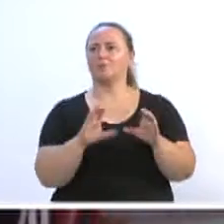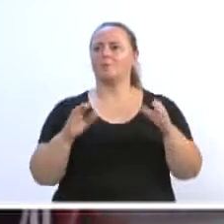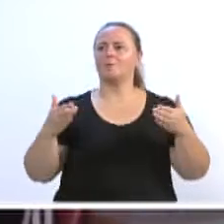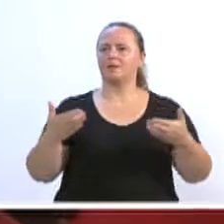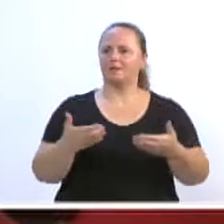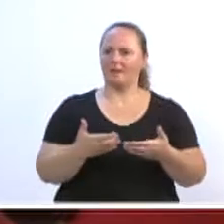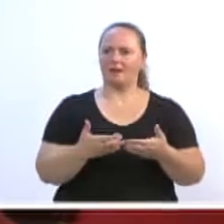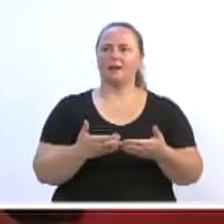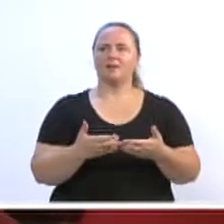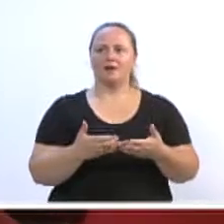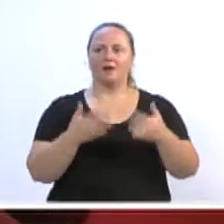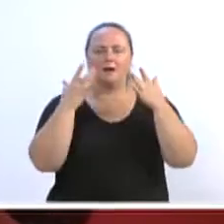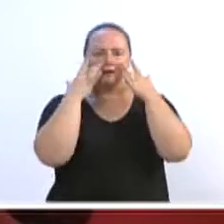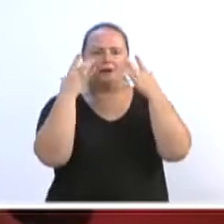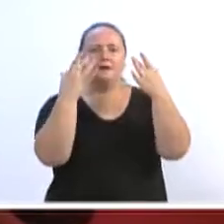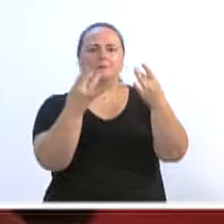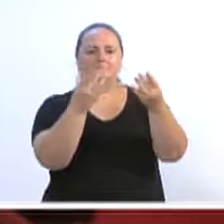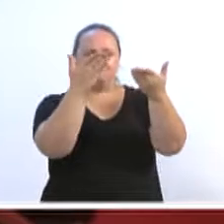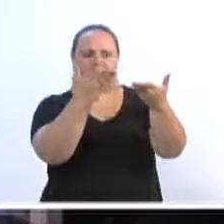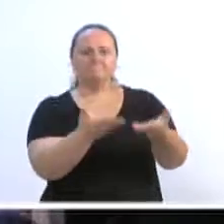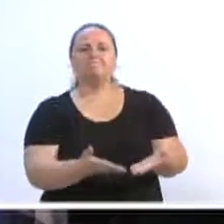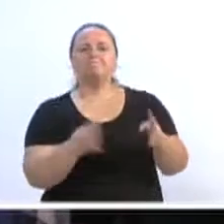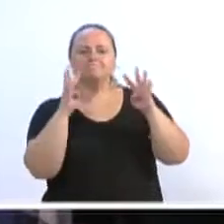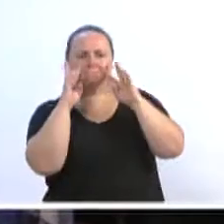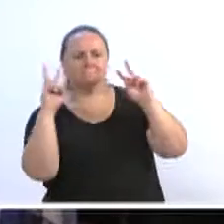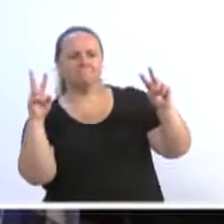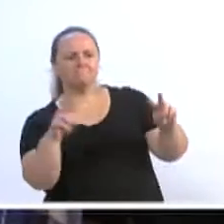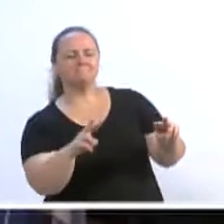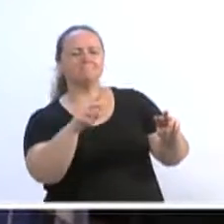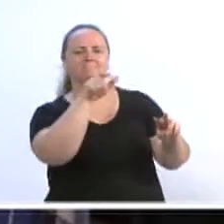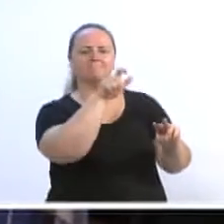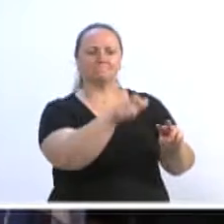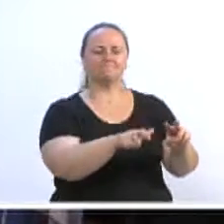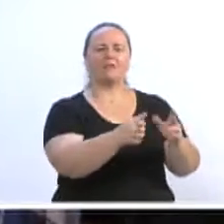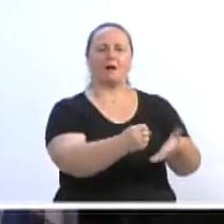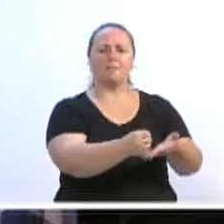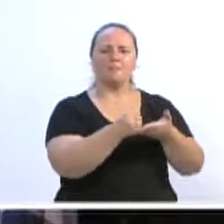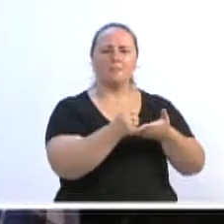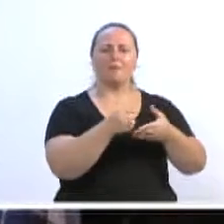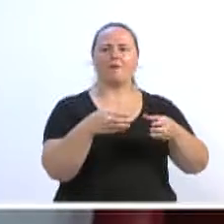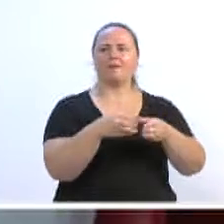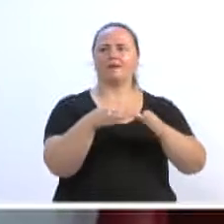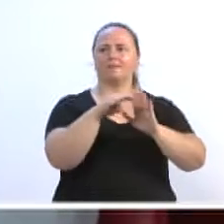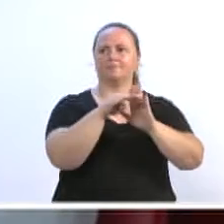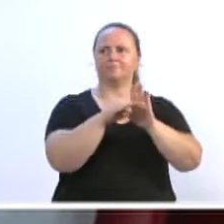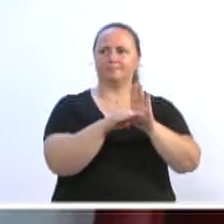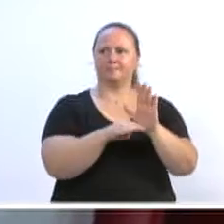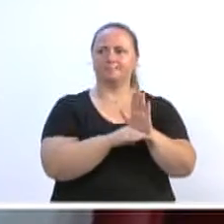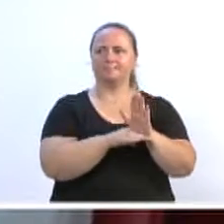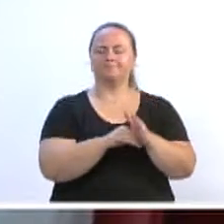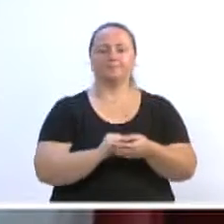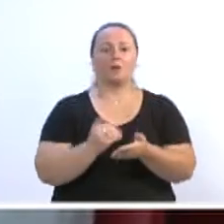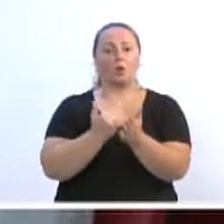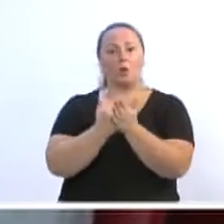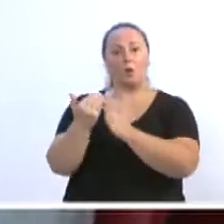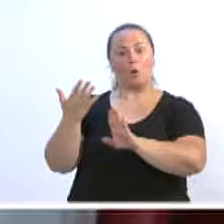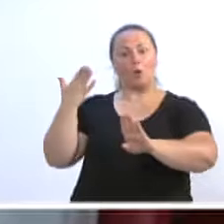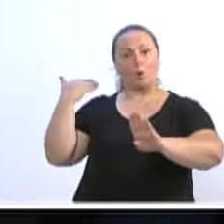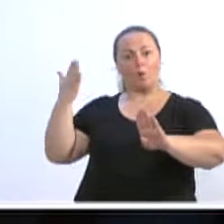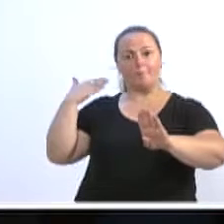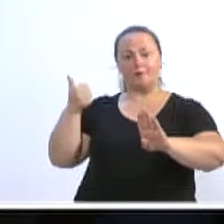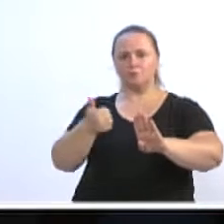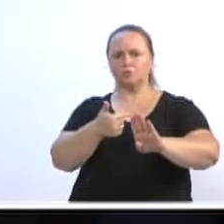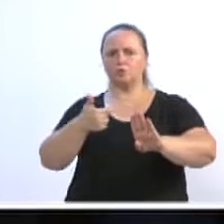alunos, e foi reconhecido como um grande apoiador daquele programa. Desde a sua criação, há